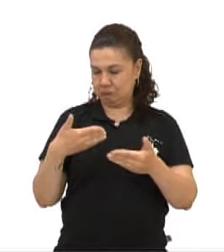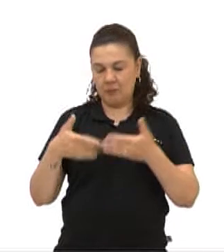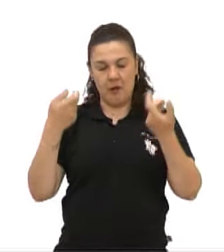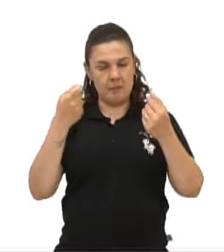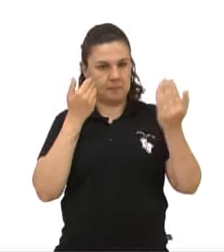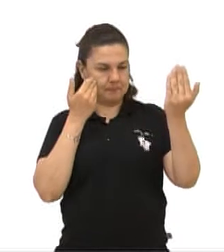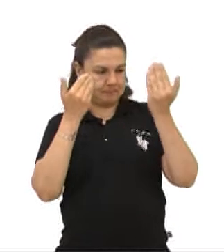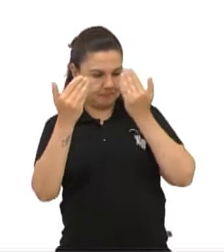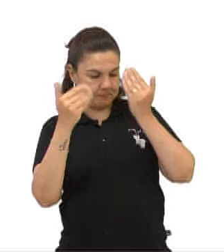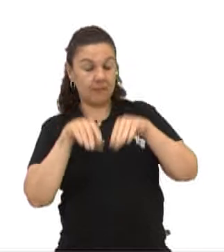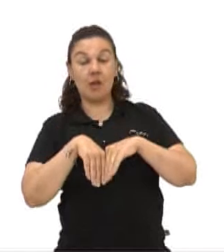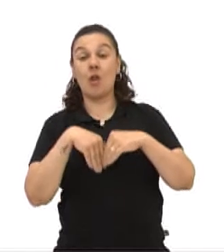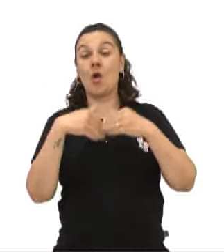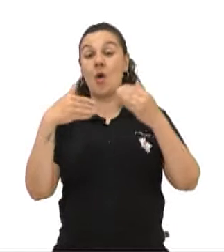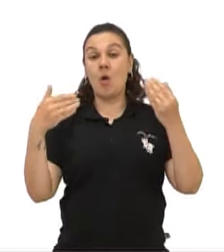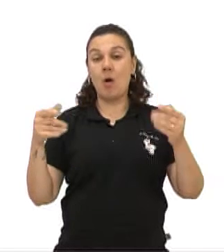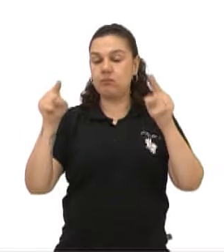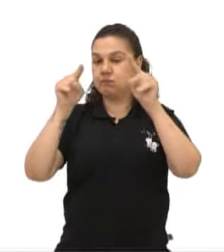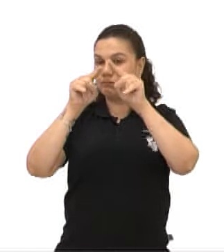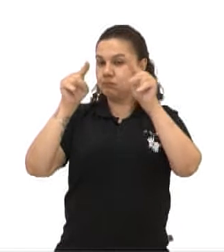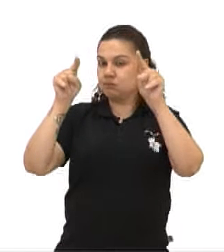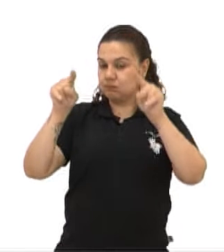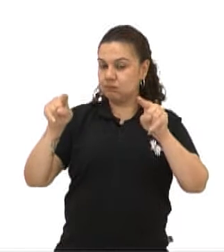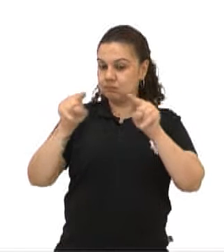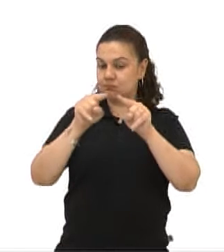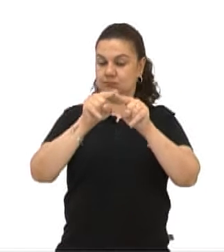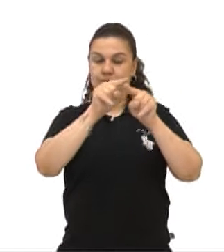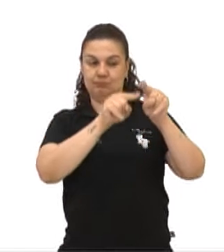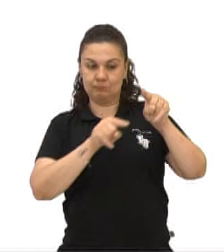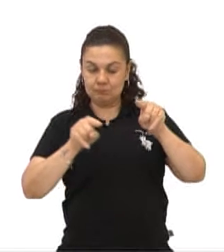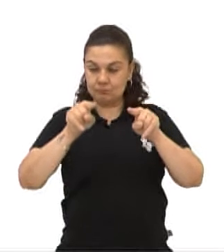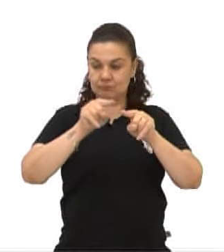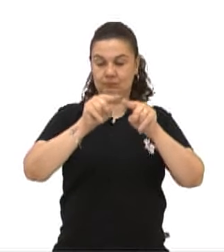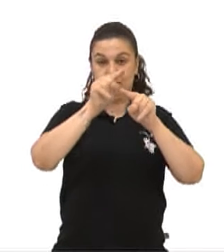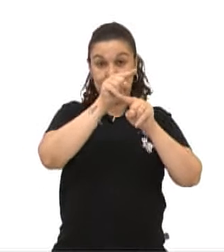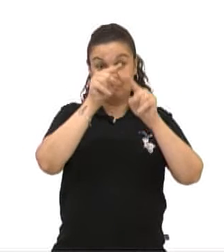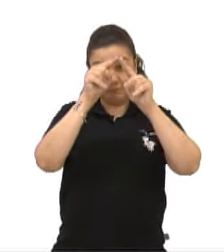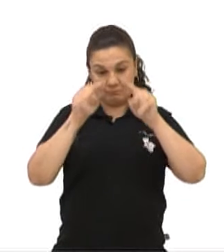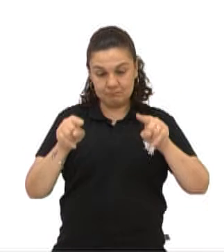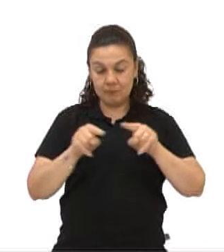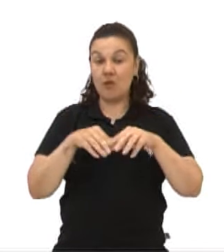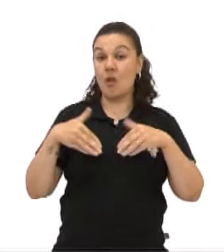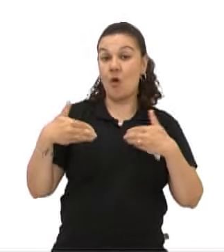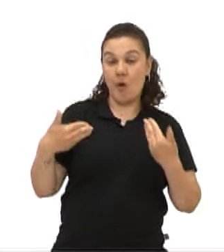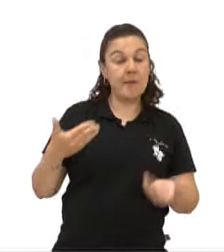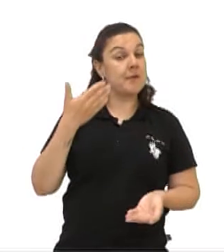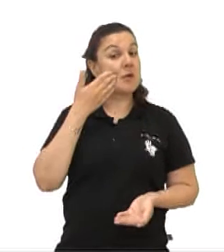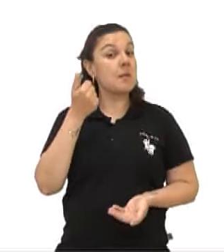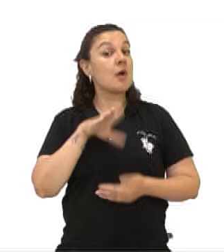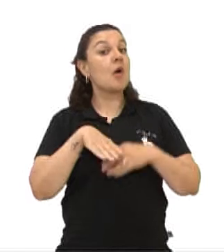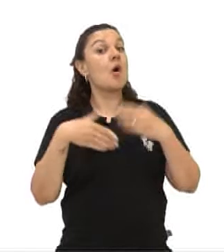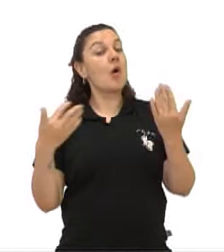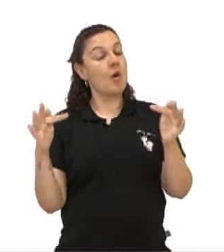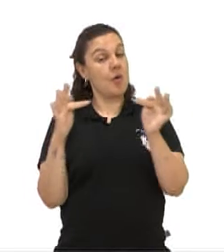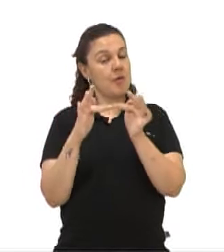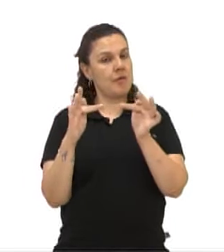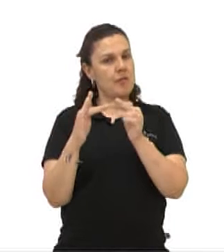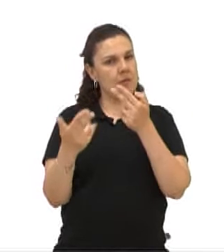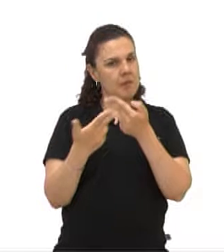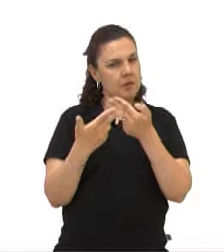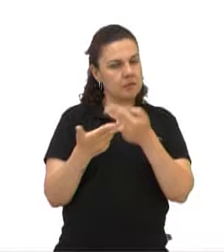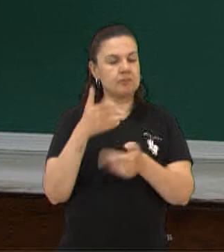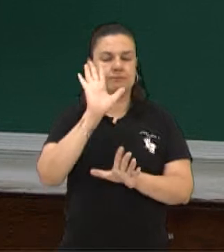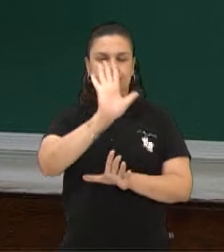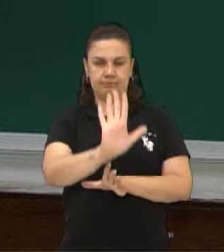devemos analisar qual o seu formato, para então saber qual fórmula utilizar.